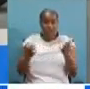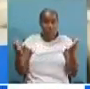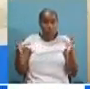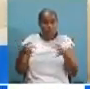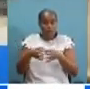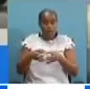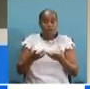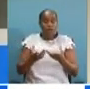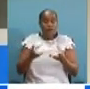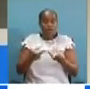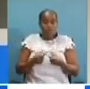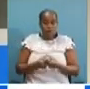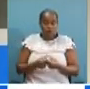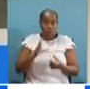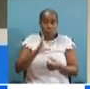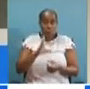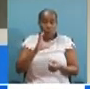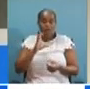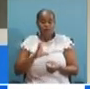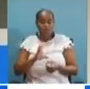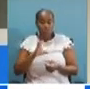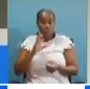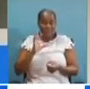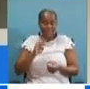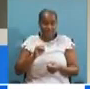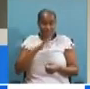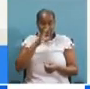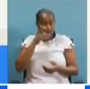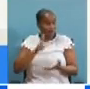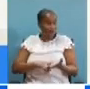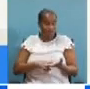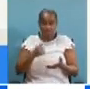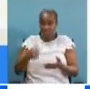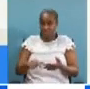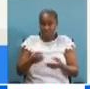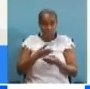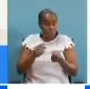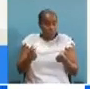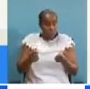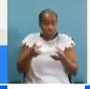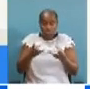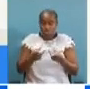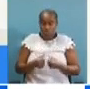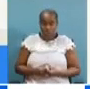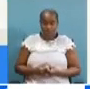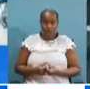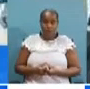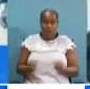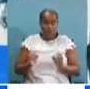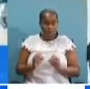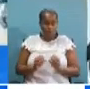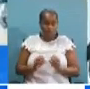enquadramento orçamental. João da Cruz Silva afirma que não há uma consolidação das contas. Temos